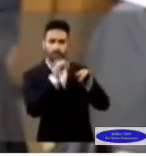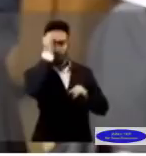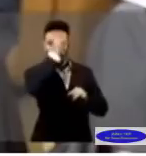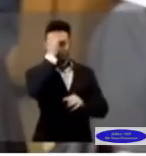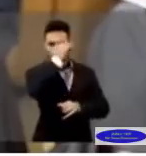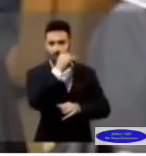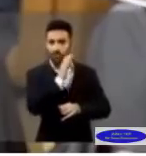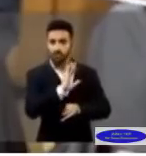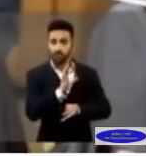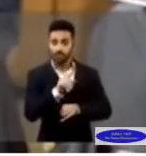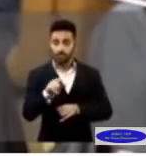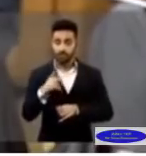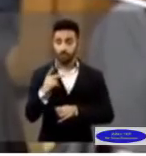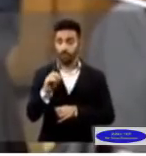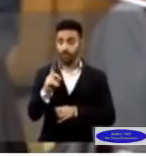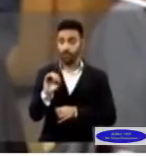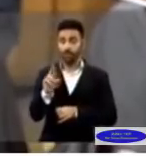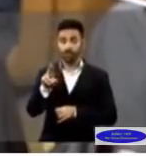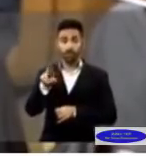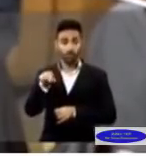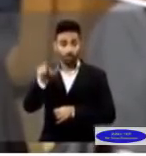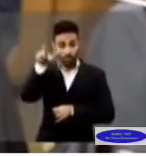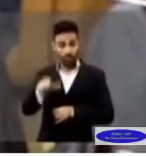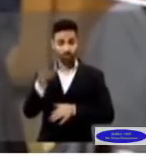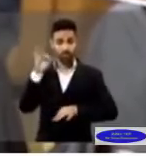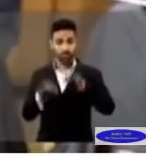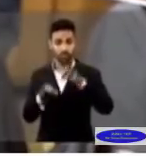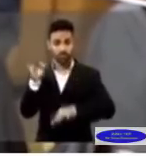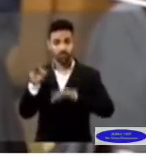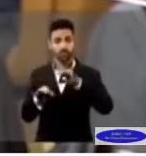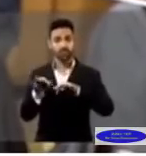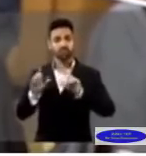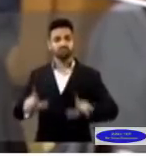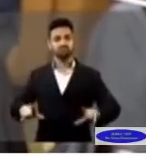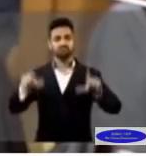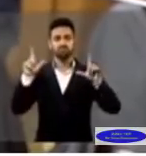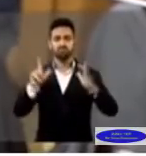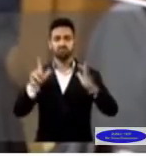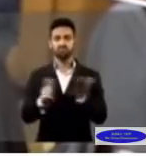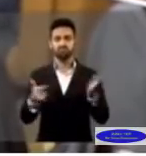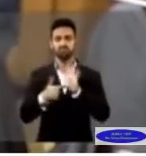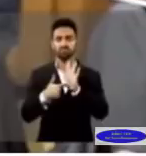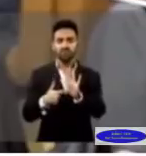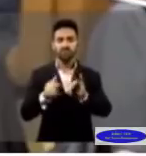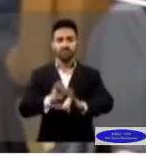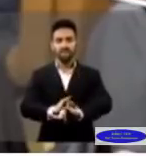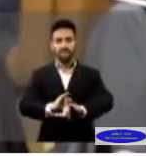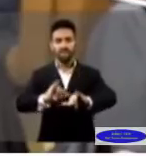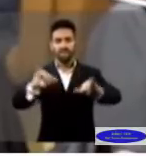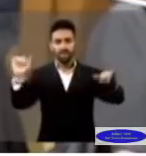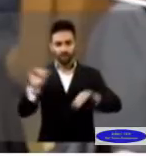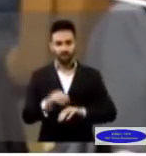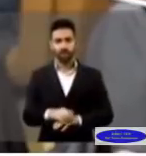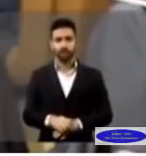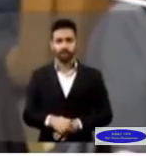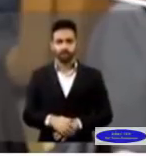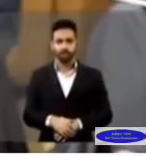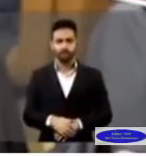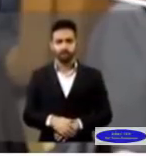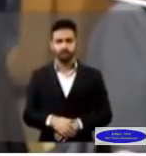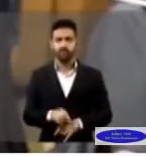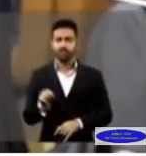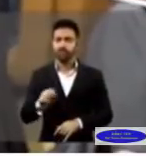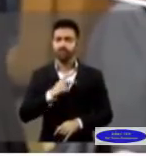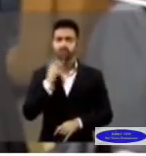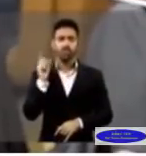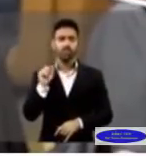se sujeitarão a esse tipo de ofensa e atenderão ao desejo da assim chamada